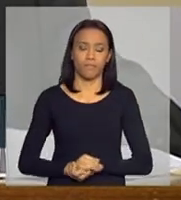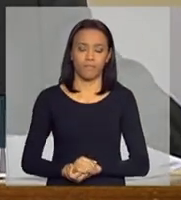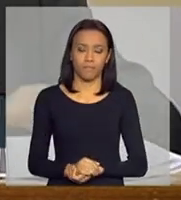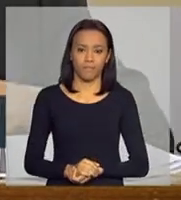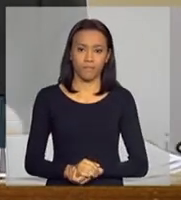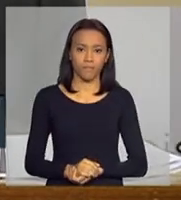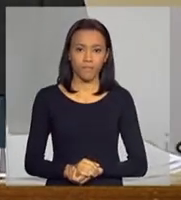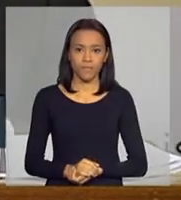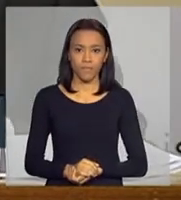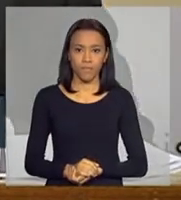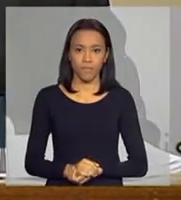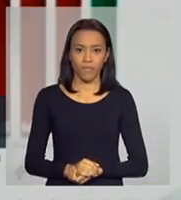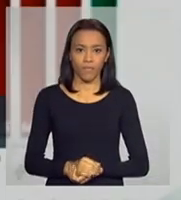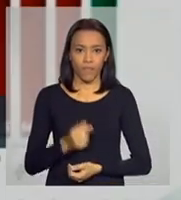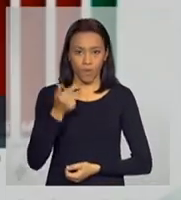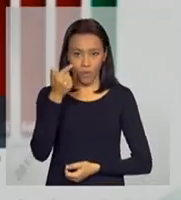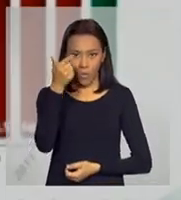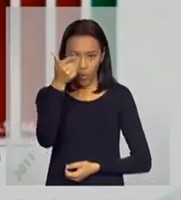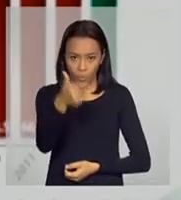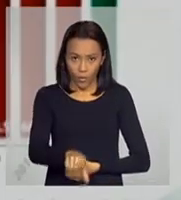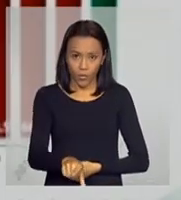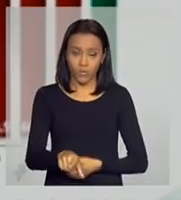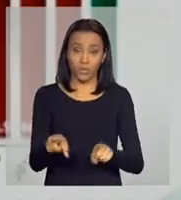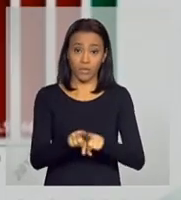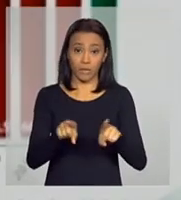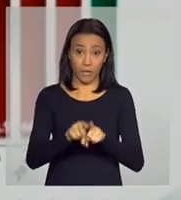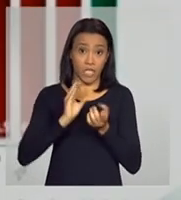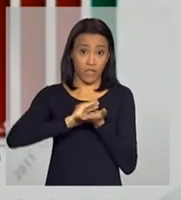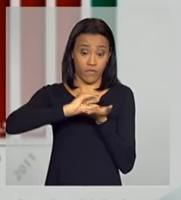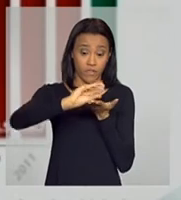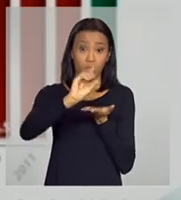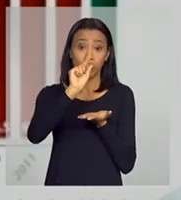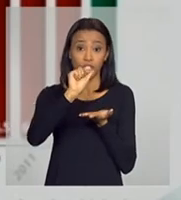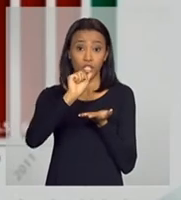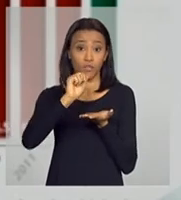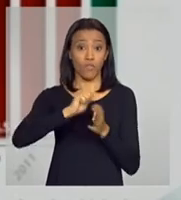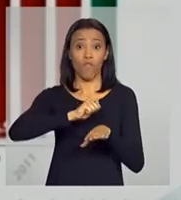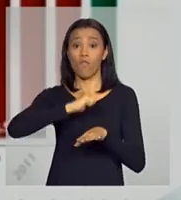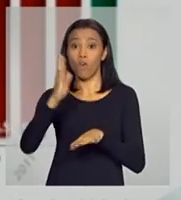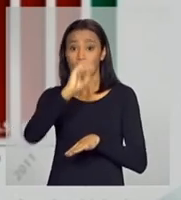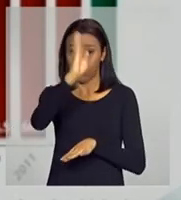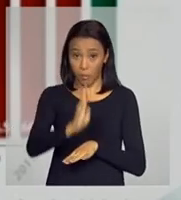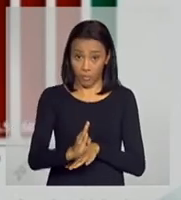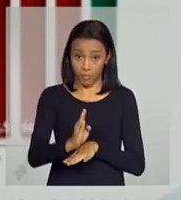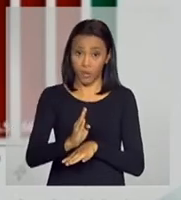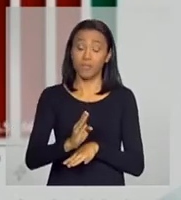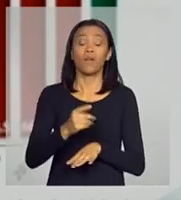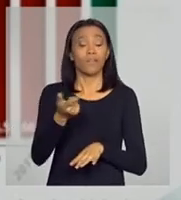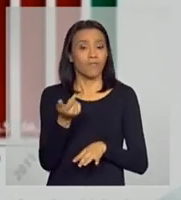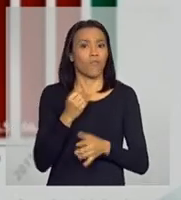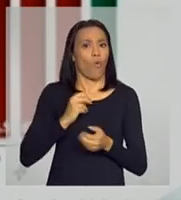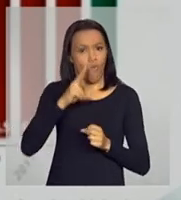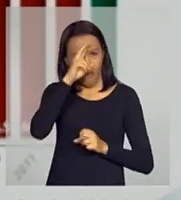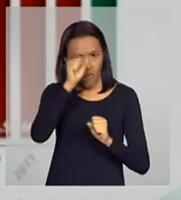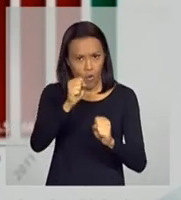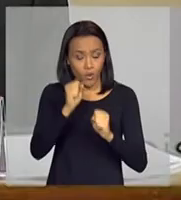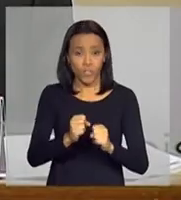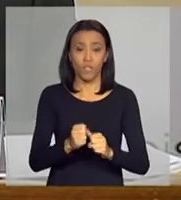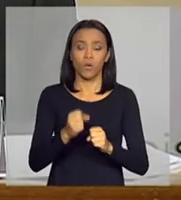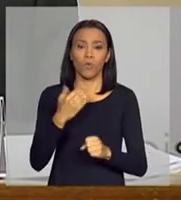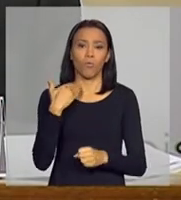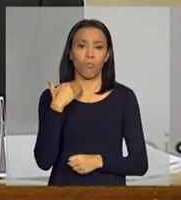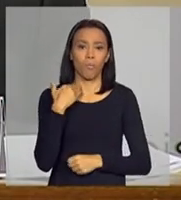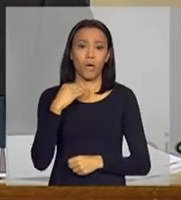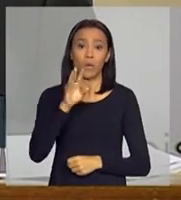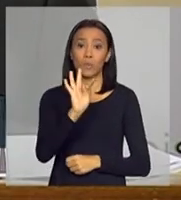vão os investimentos estrangeiros continuarão fortes este ano as previsões do banco sem há